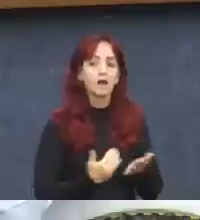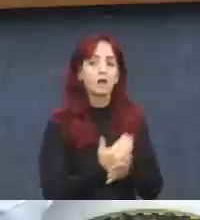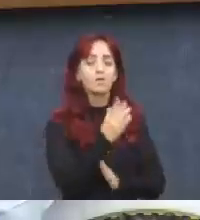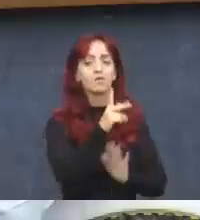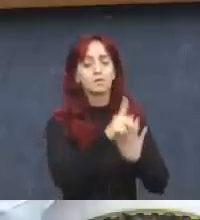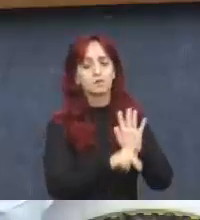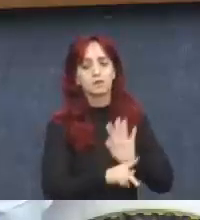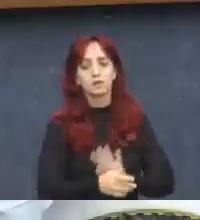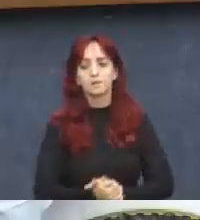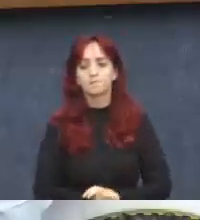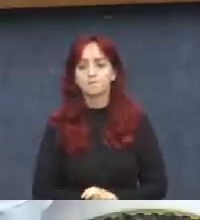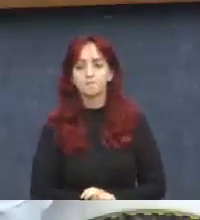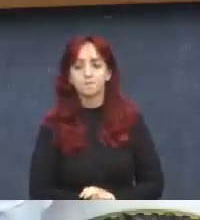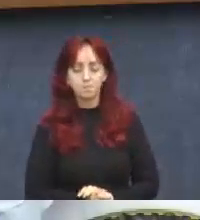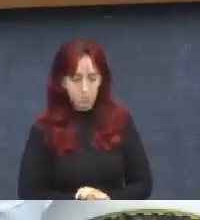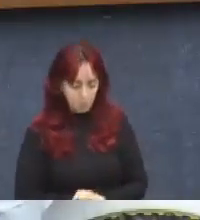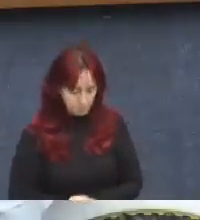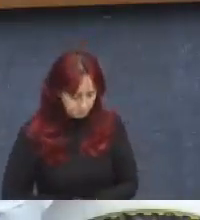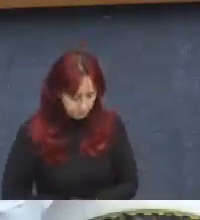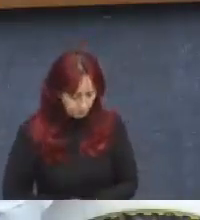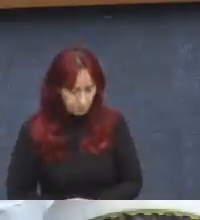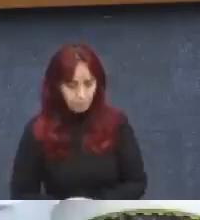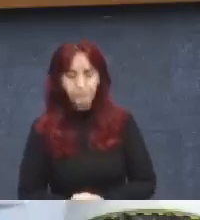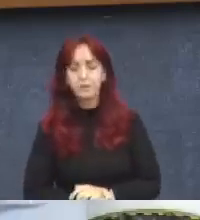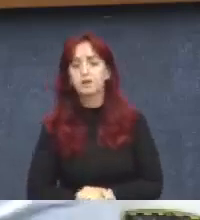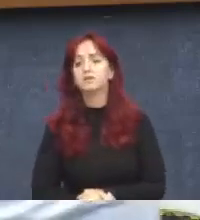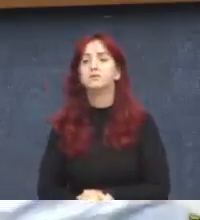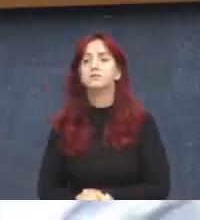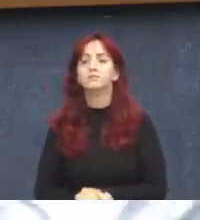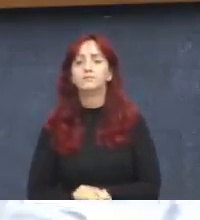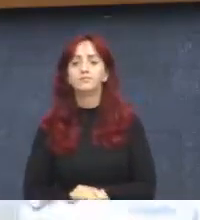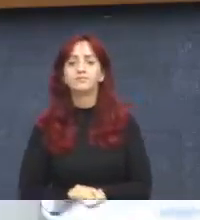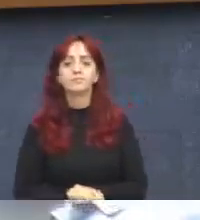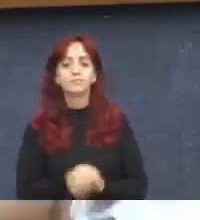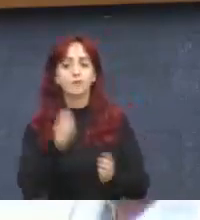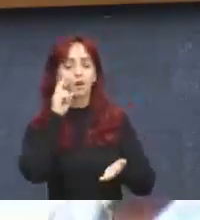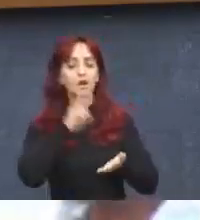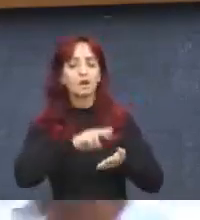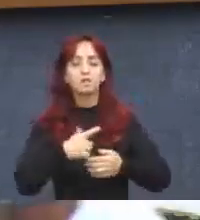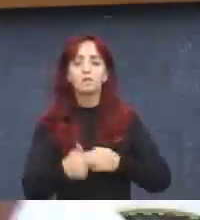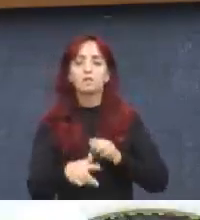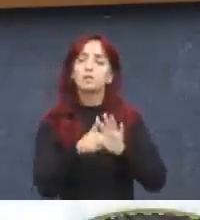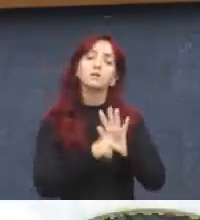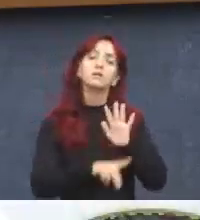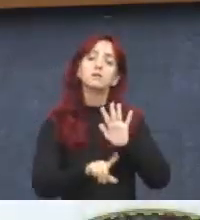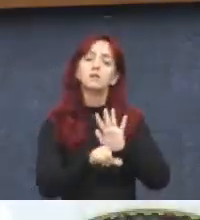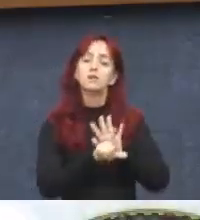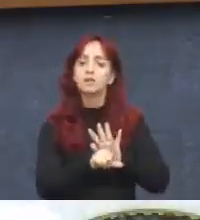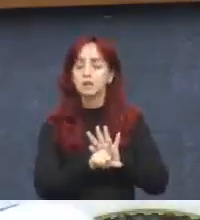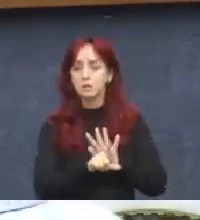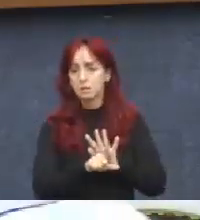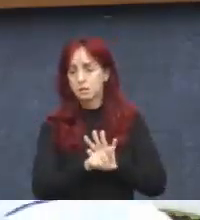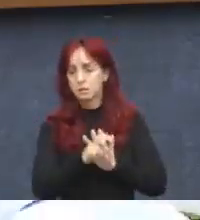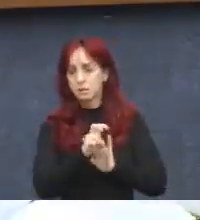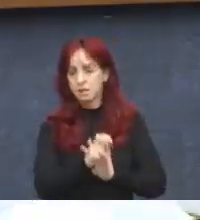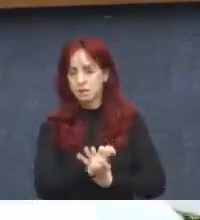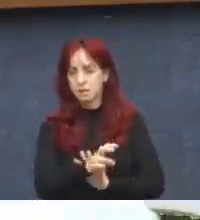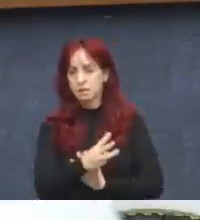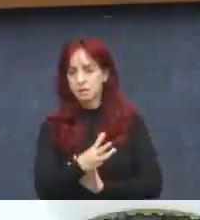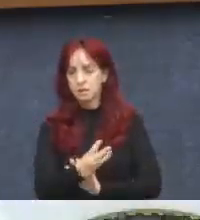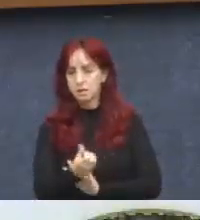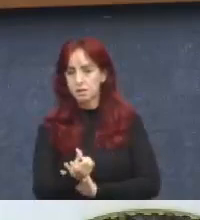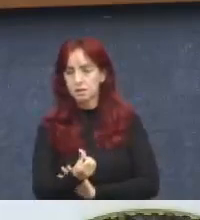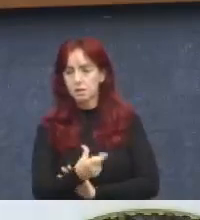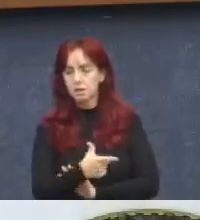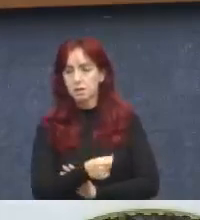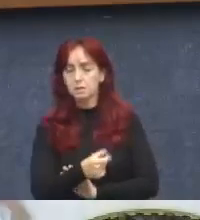o projeto. Senhora secretária, por gentileza, próximo item da pauta. Projeto de lei 536